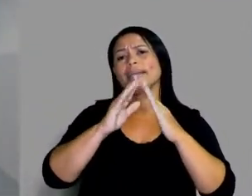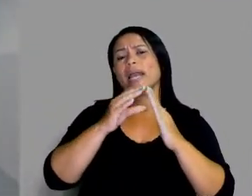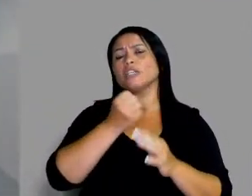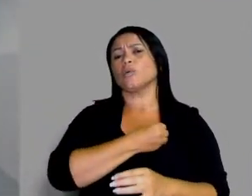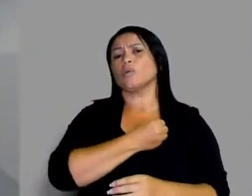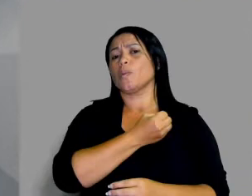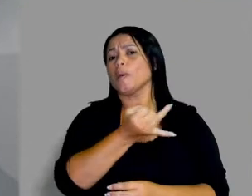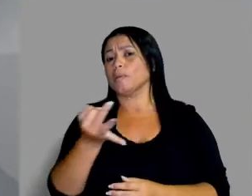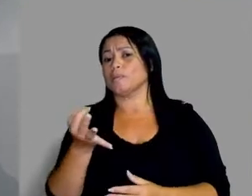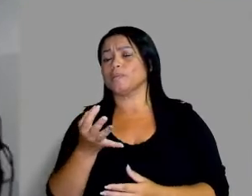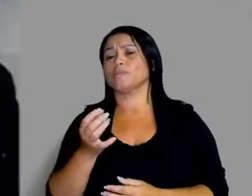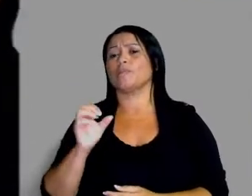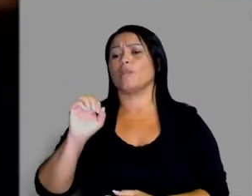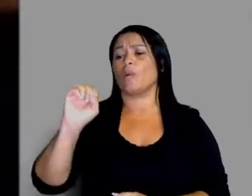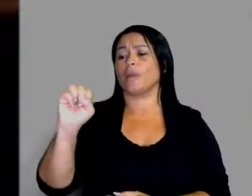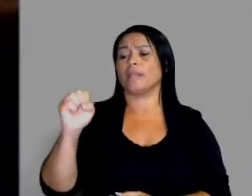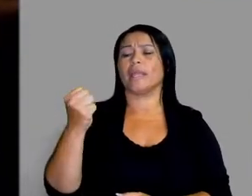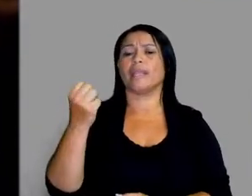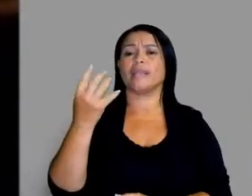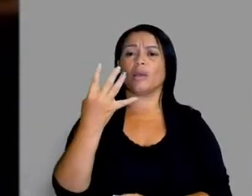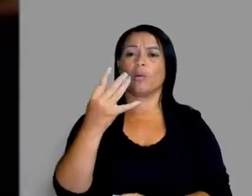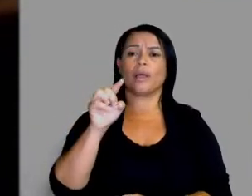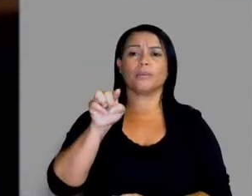esse número aqui, ó.